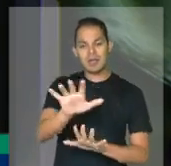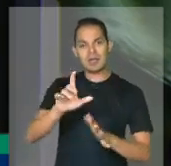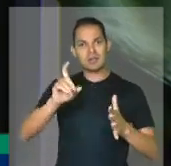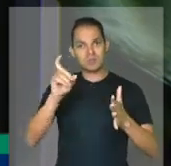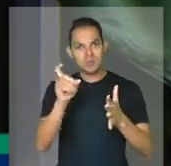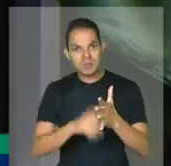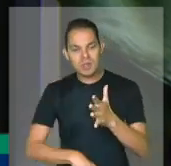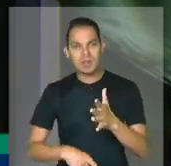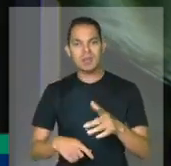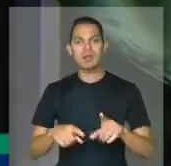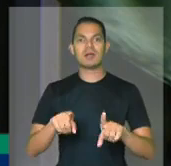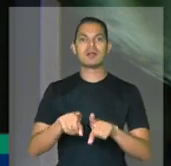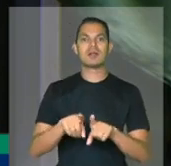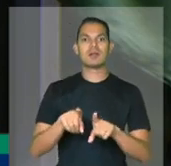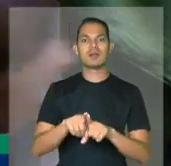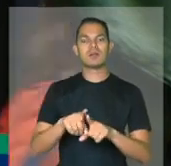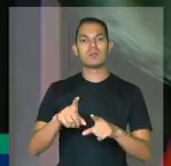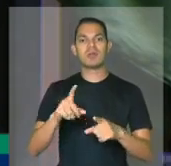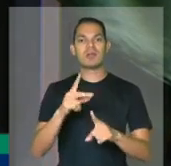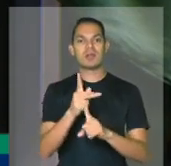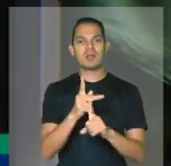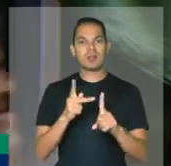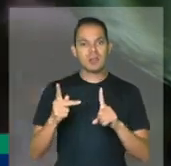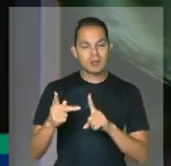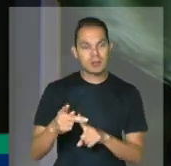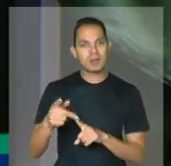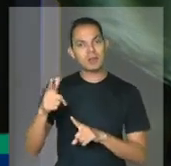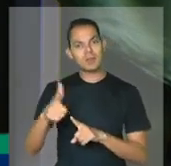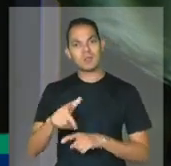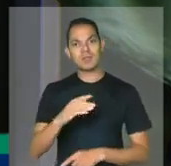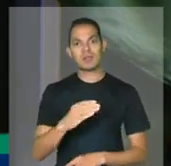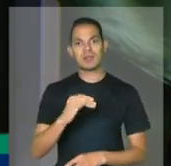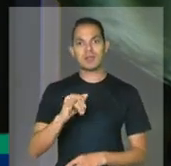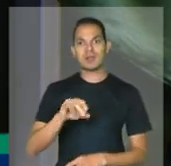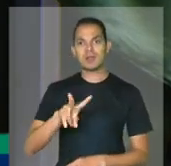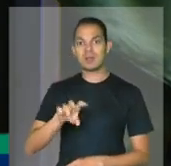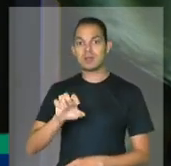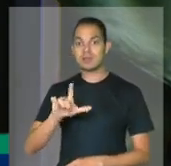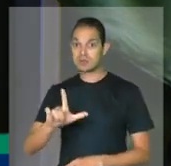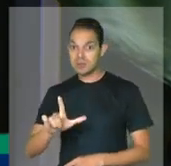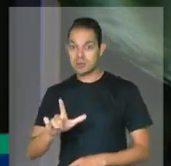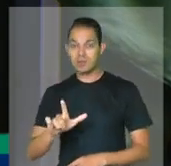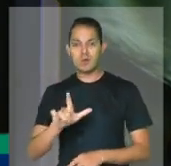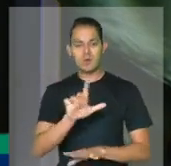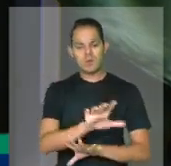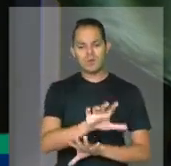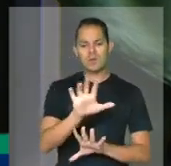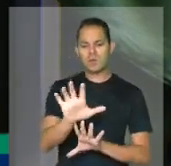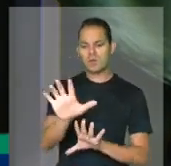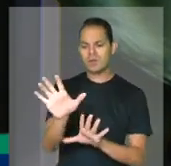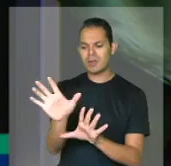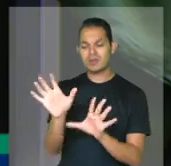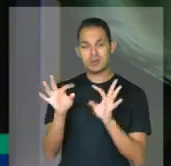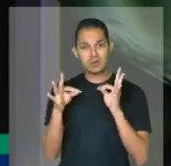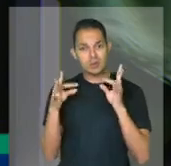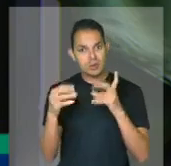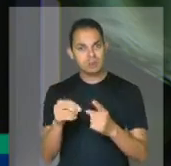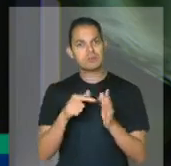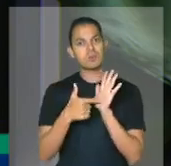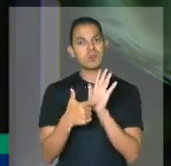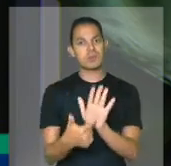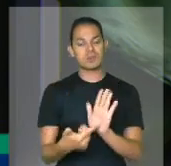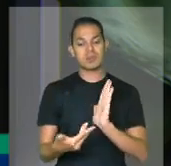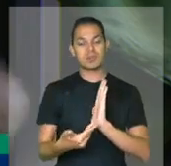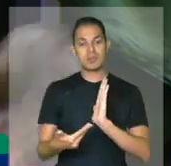área previdenciária, na área civil, em todas as áreas, mostrando que essa casa e que o Congresso